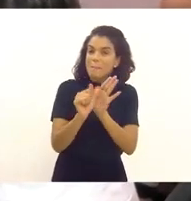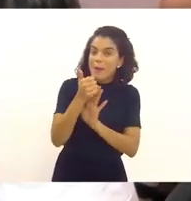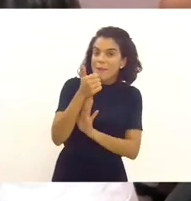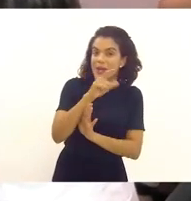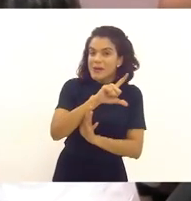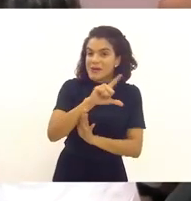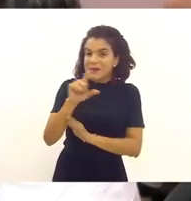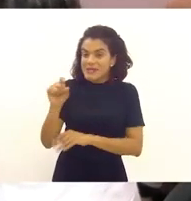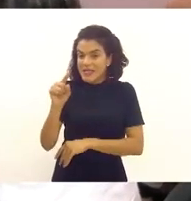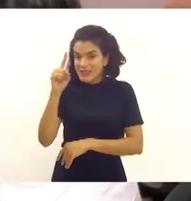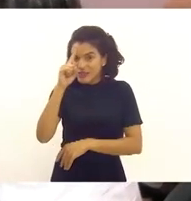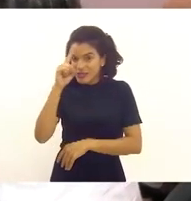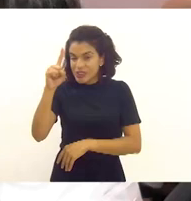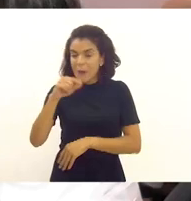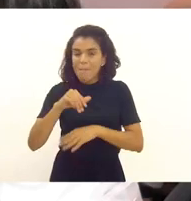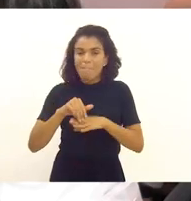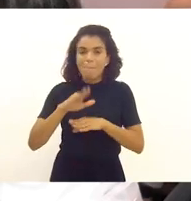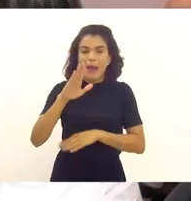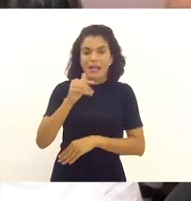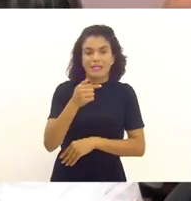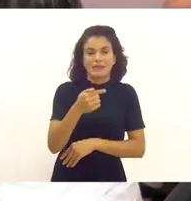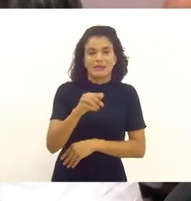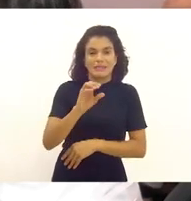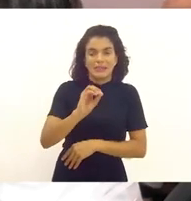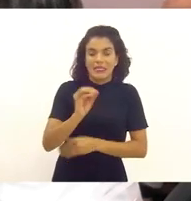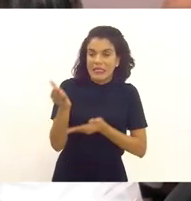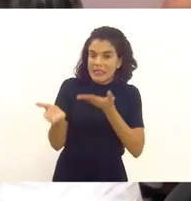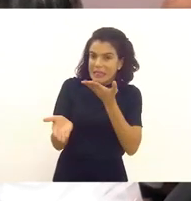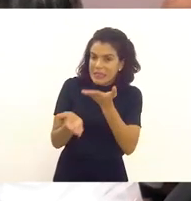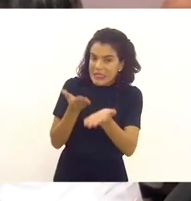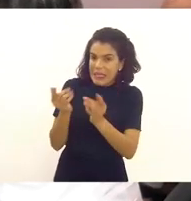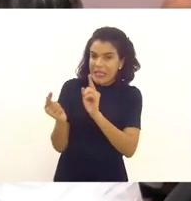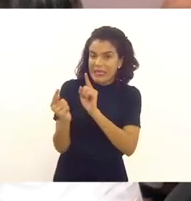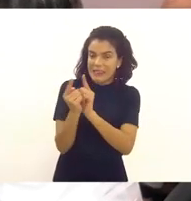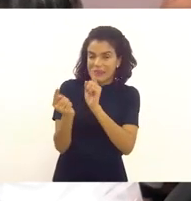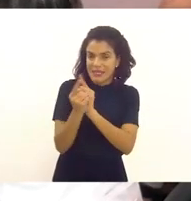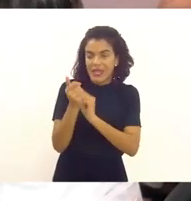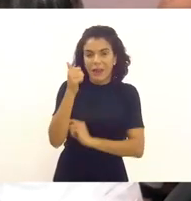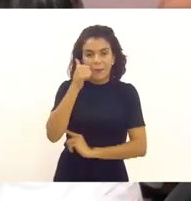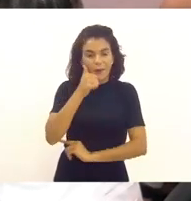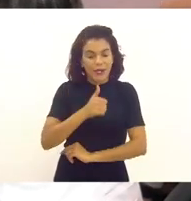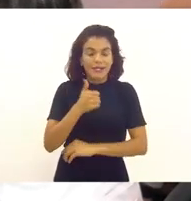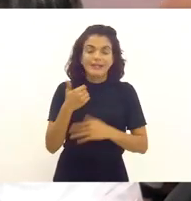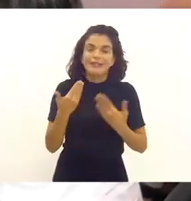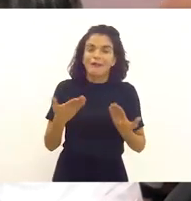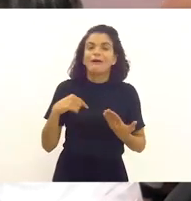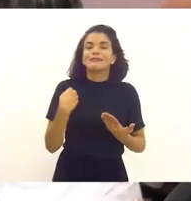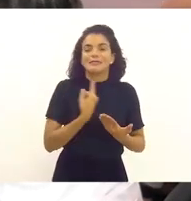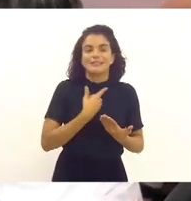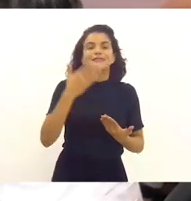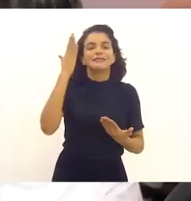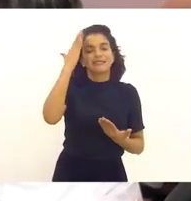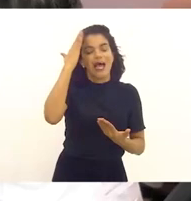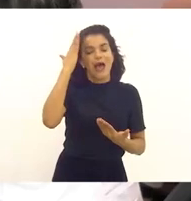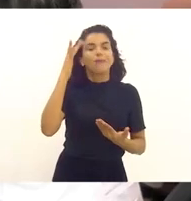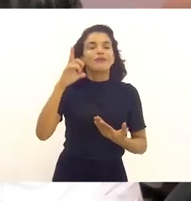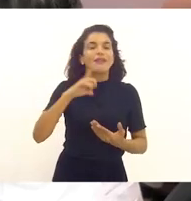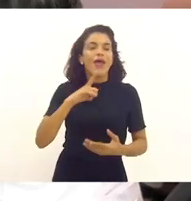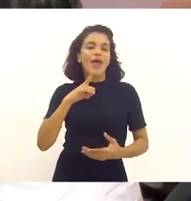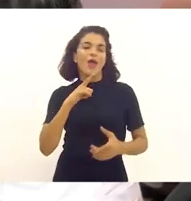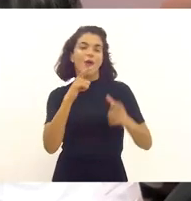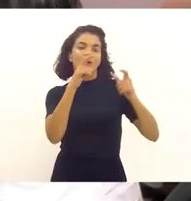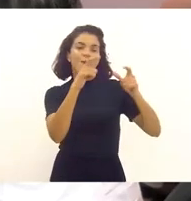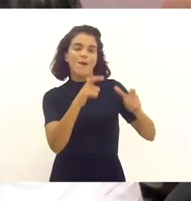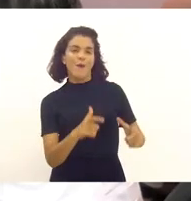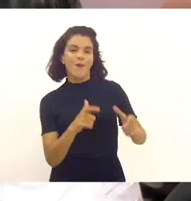100 dias a gente teve mais de 70 atendimentos às mulheres então a gente sabe o quanto que ter um lugar